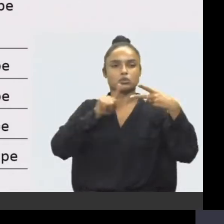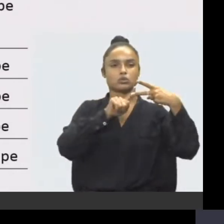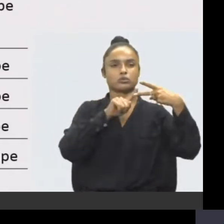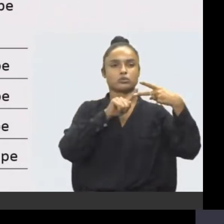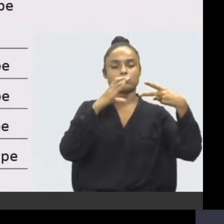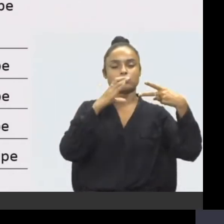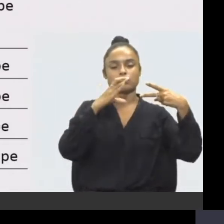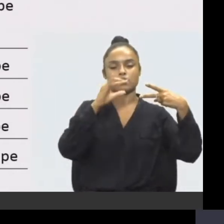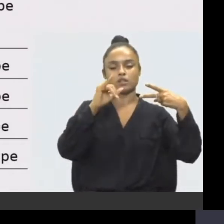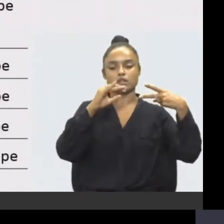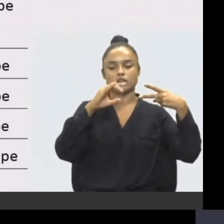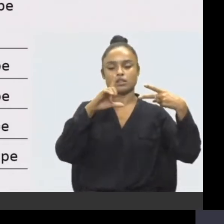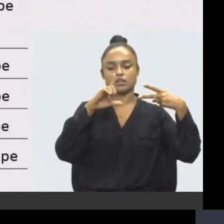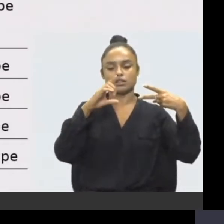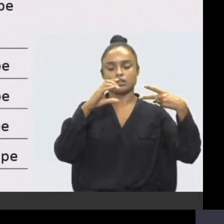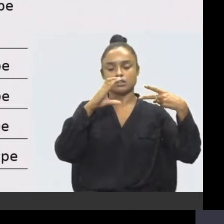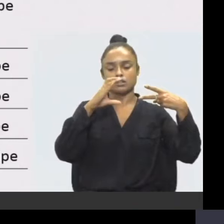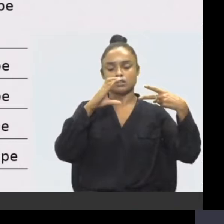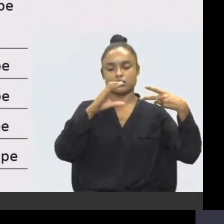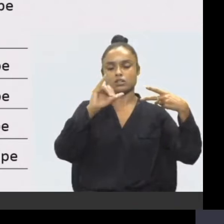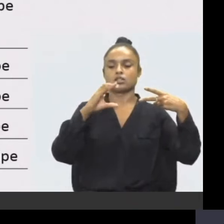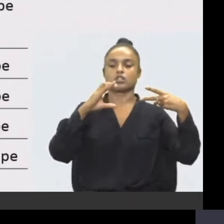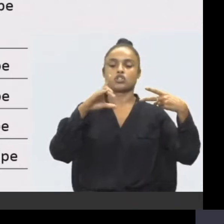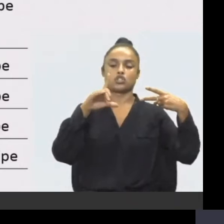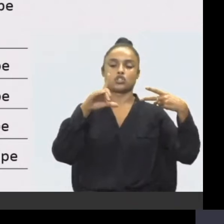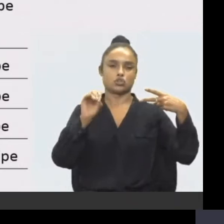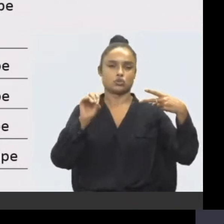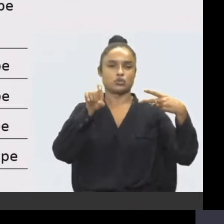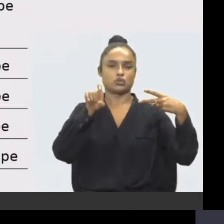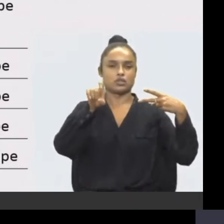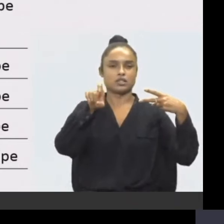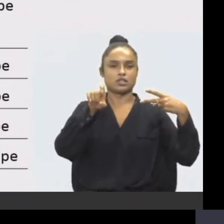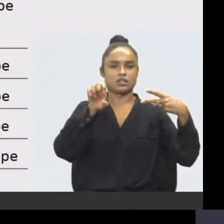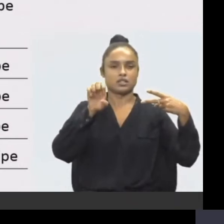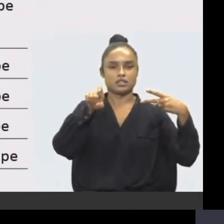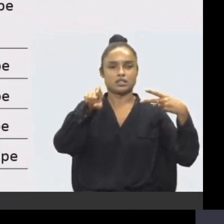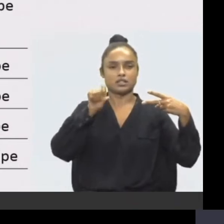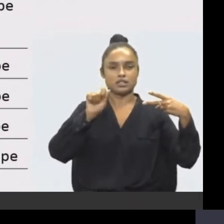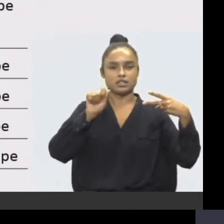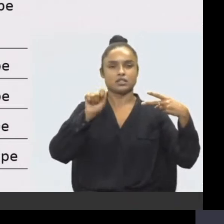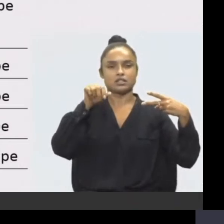a ciclohexanona, que é uma cetona, que vai ser rotulado como